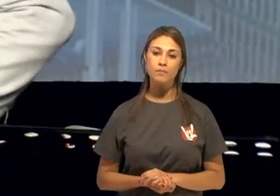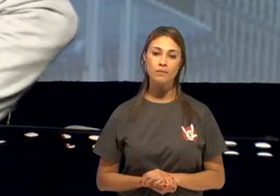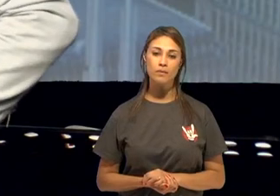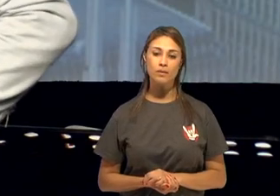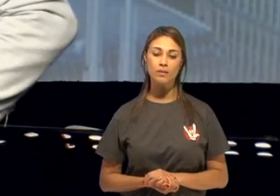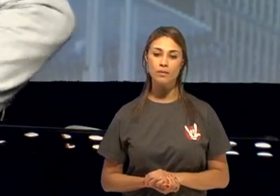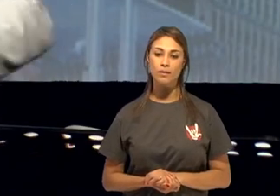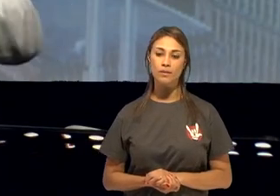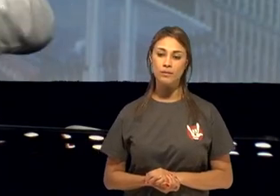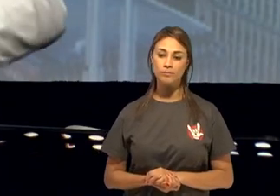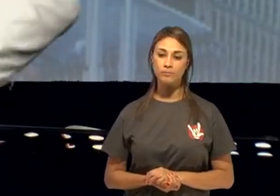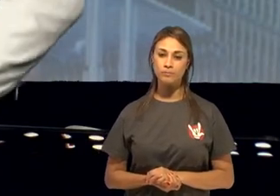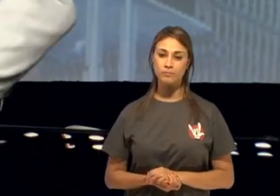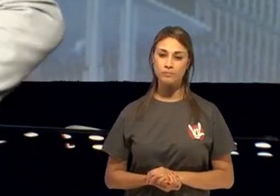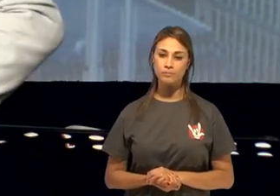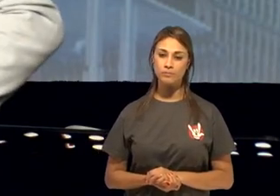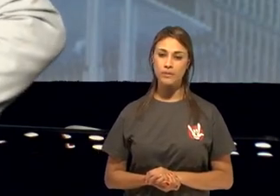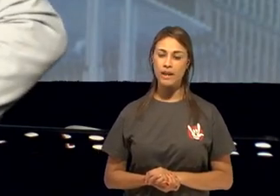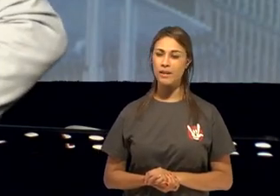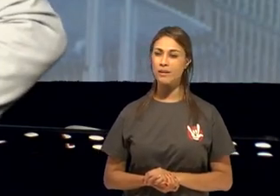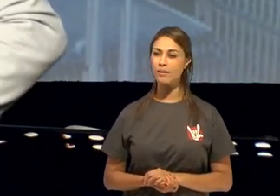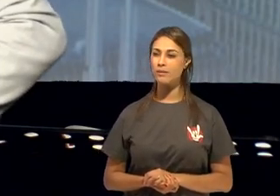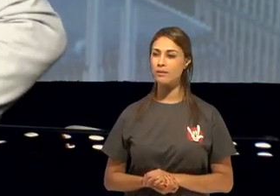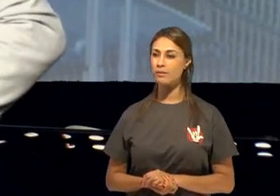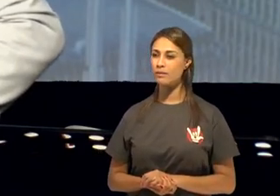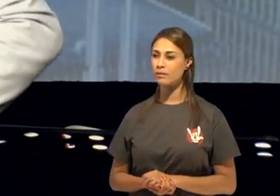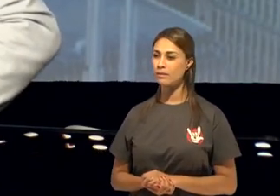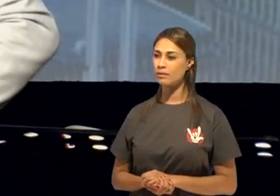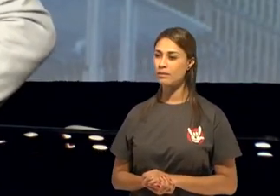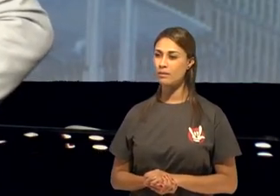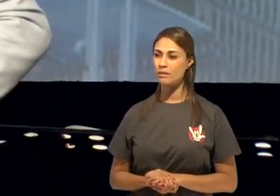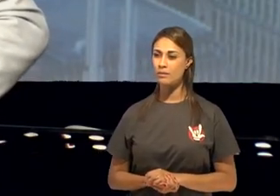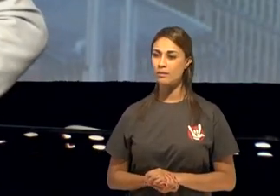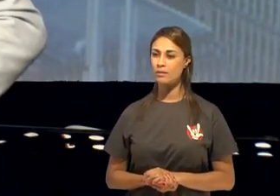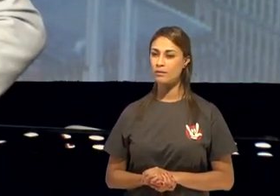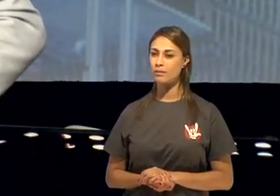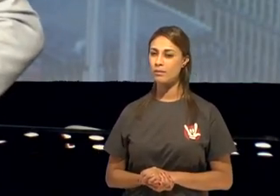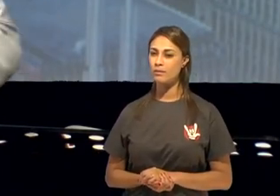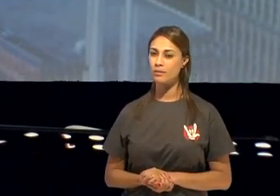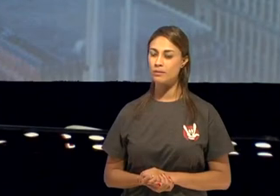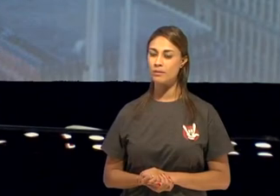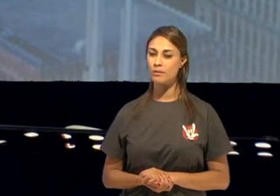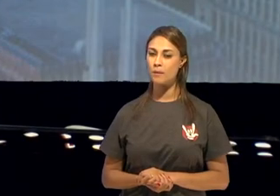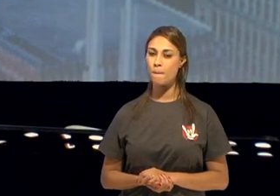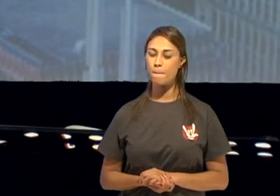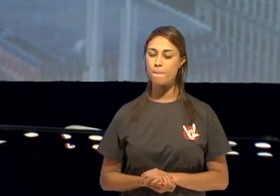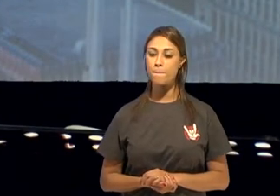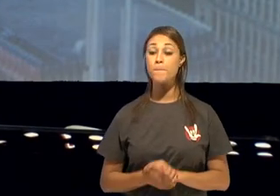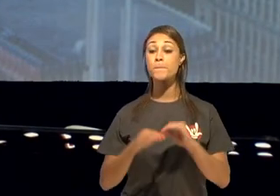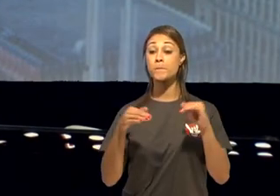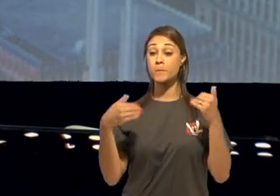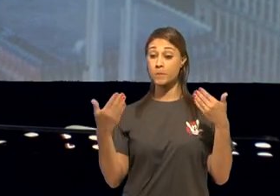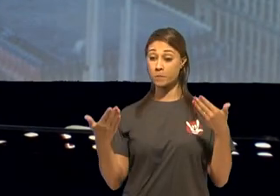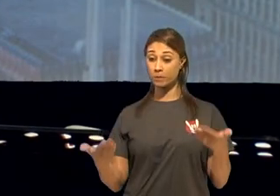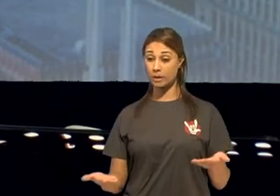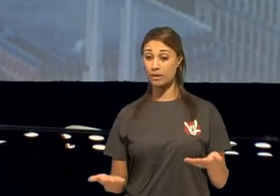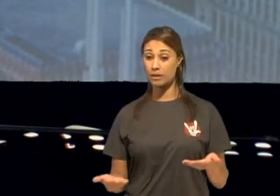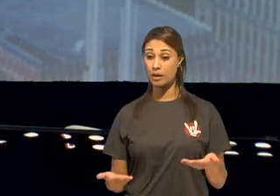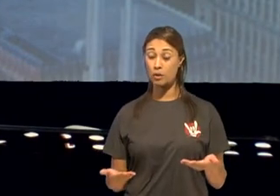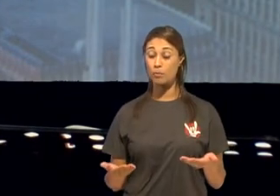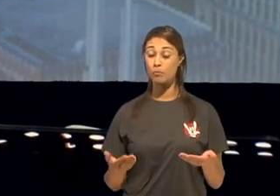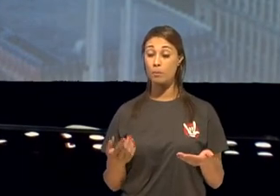elogiado? Por que agora que você está sendo criticado, você está me procurando? Então, meus irmãos,